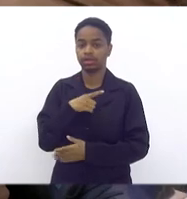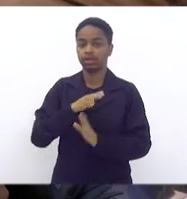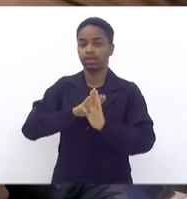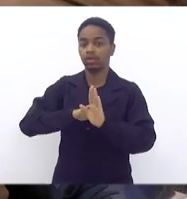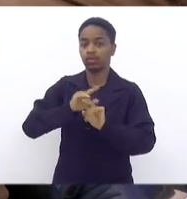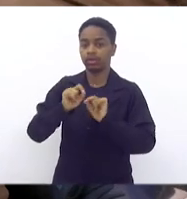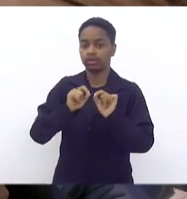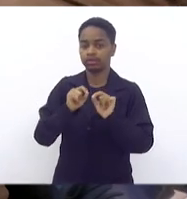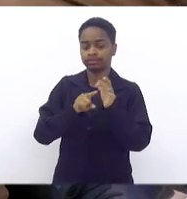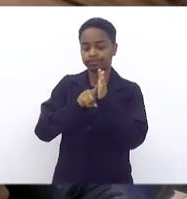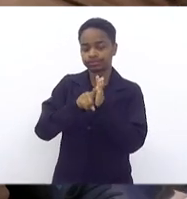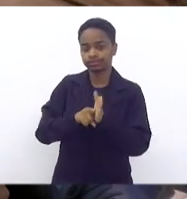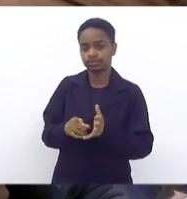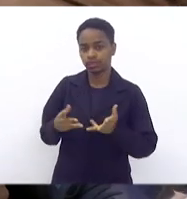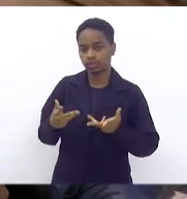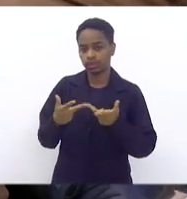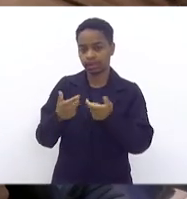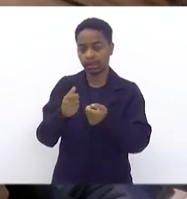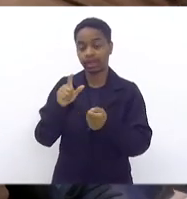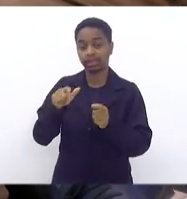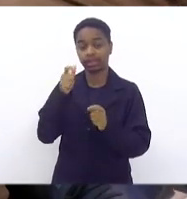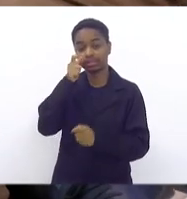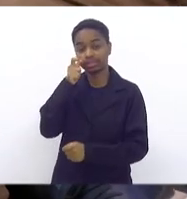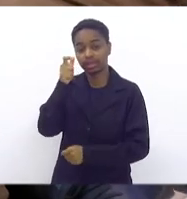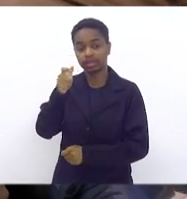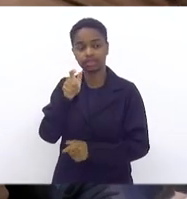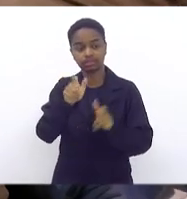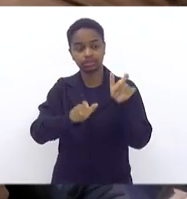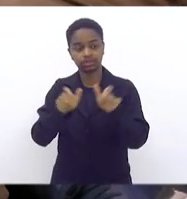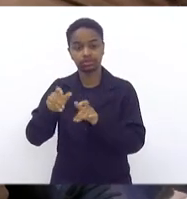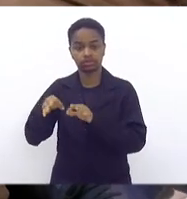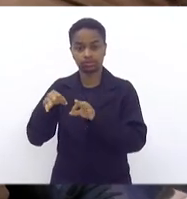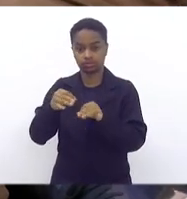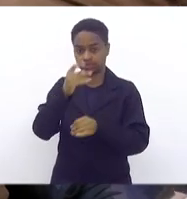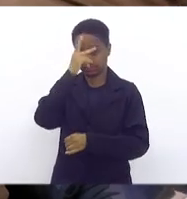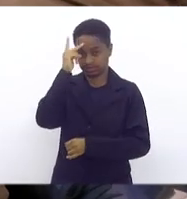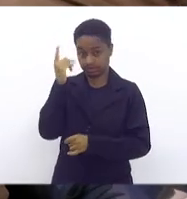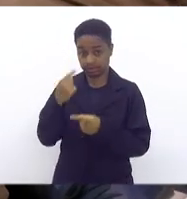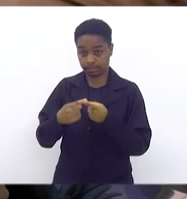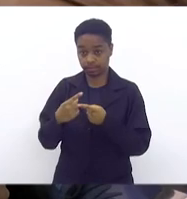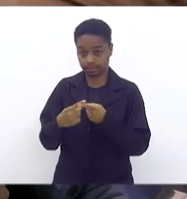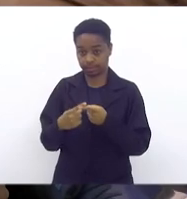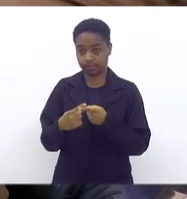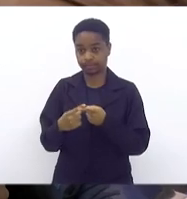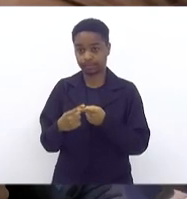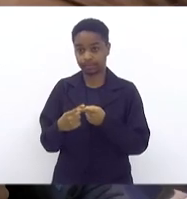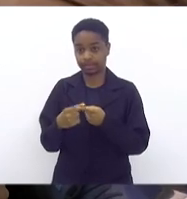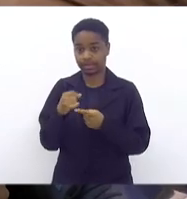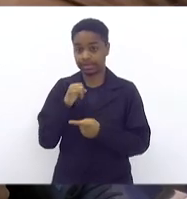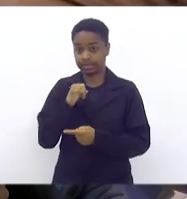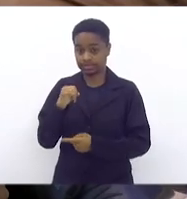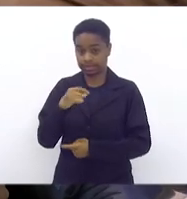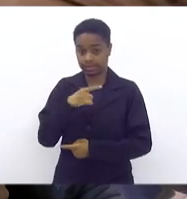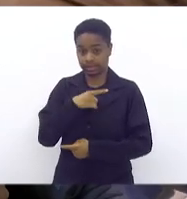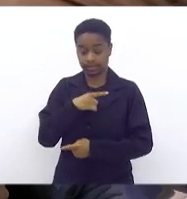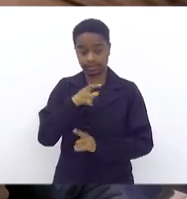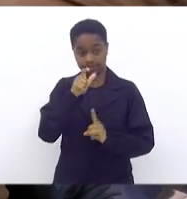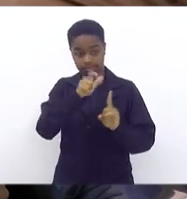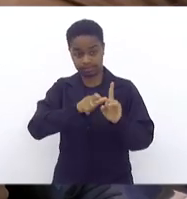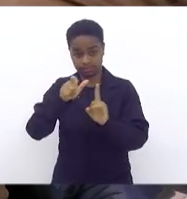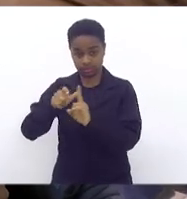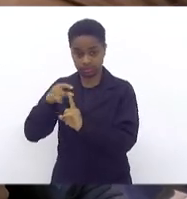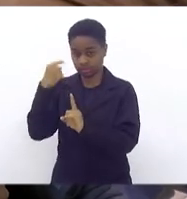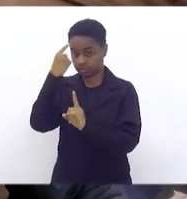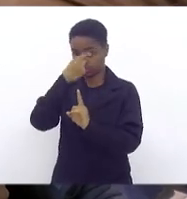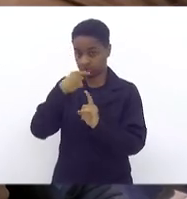investigação de qualidade é interesse de todo mundo né porque quando eu tenho alguém reconhecido por fotografia